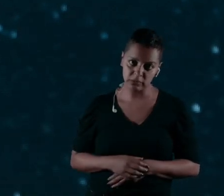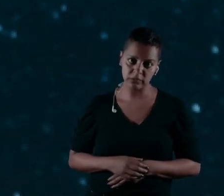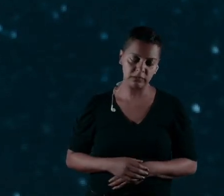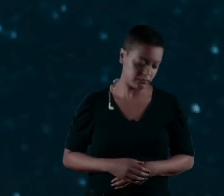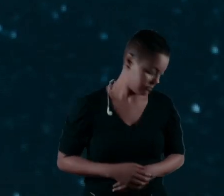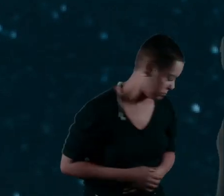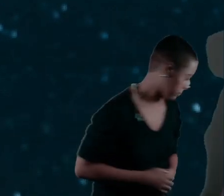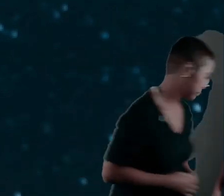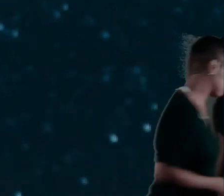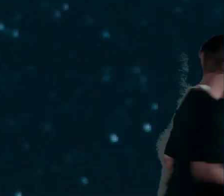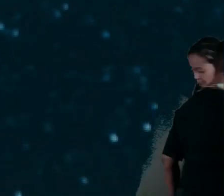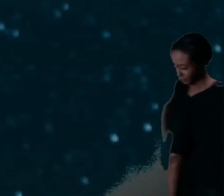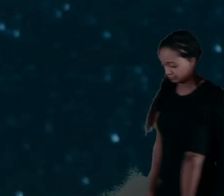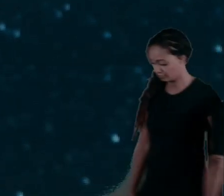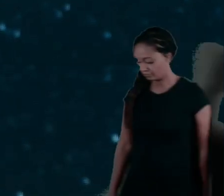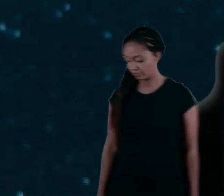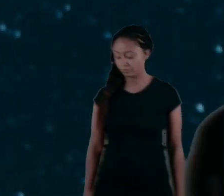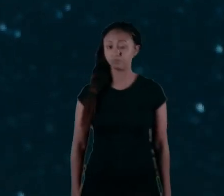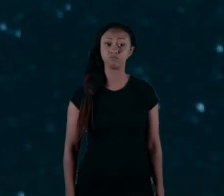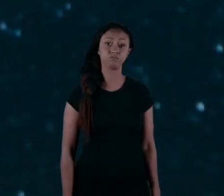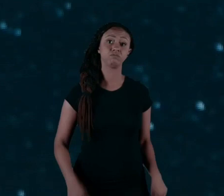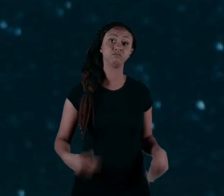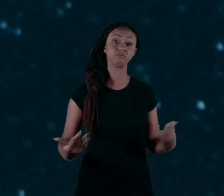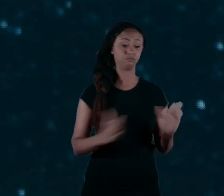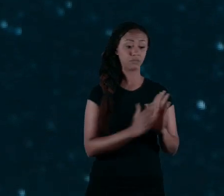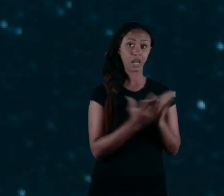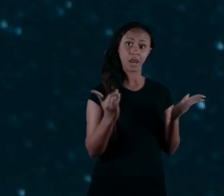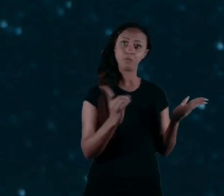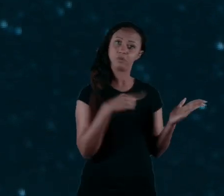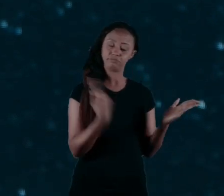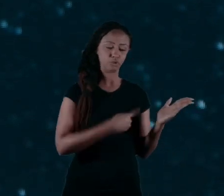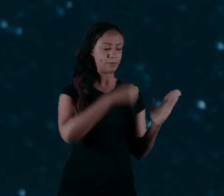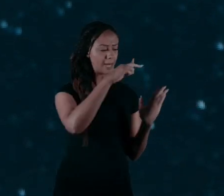Tudo o que nós lemos na Bíblia,